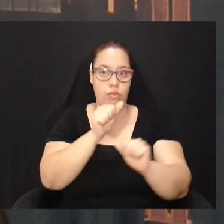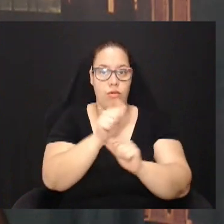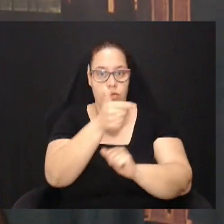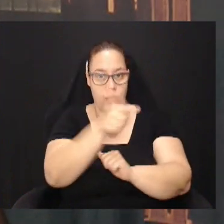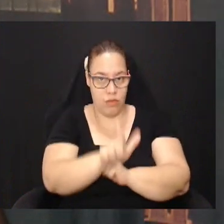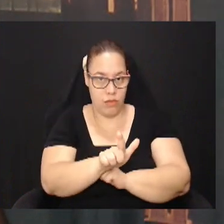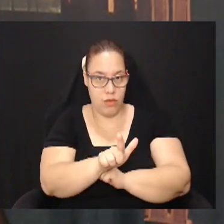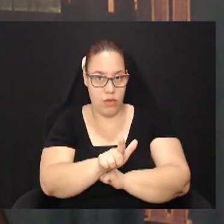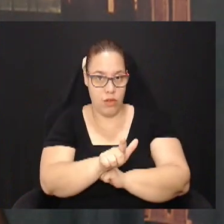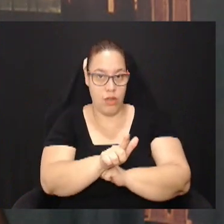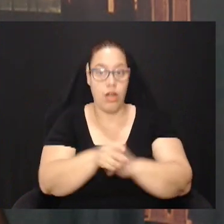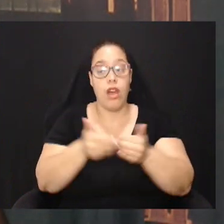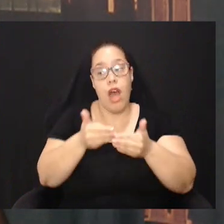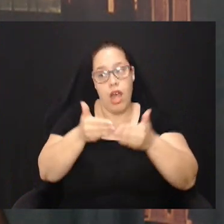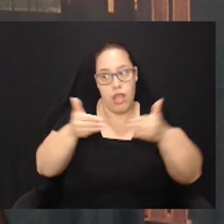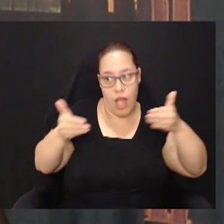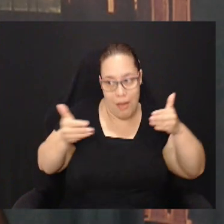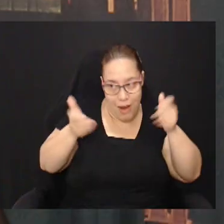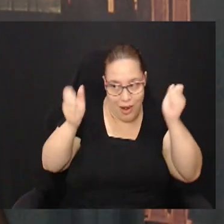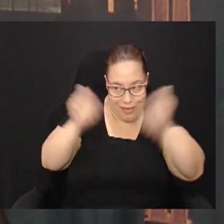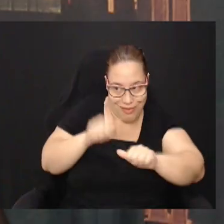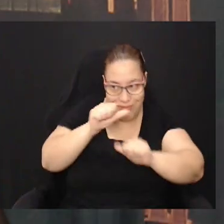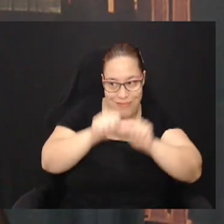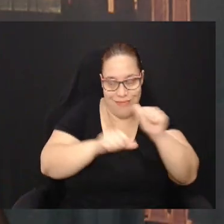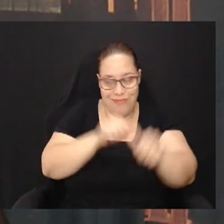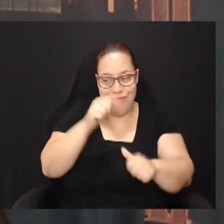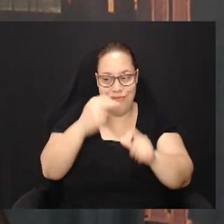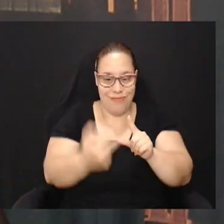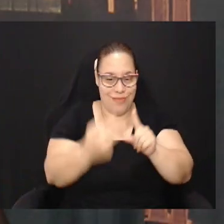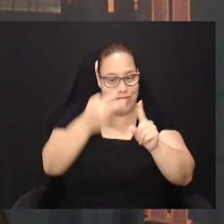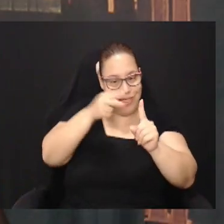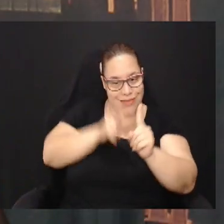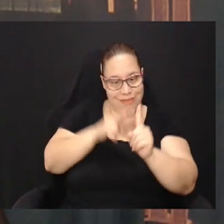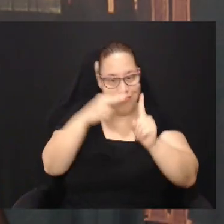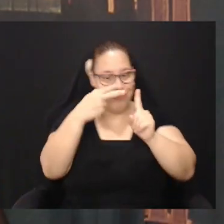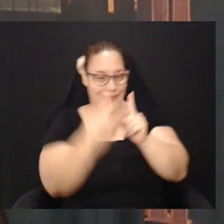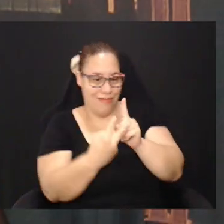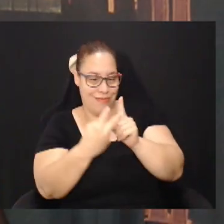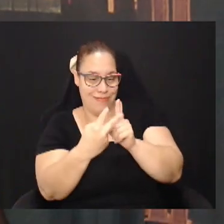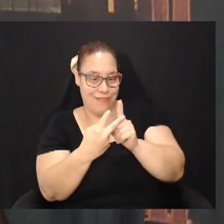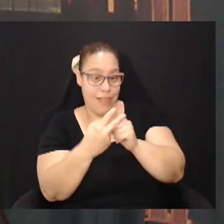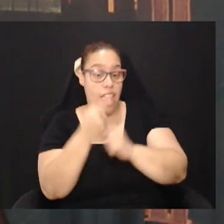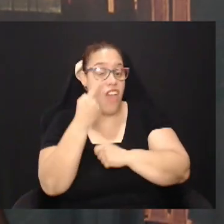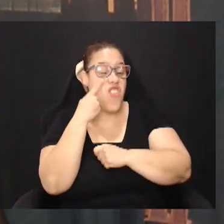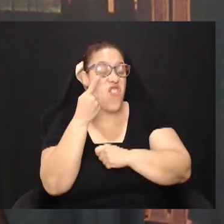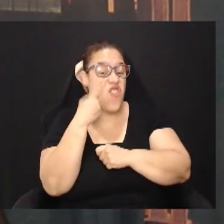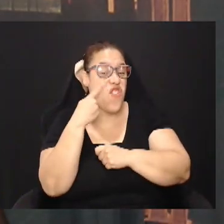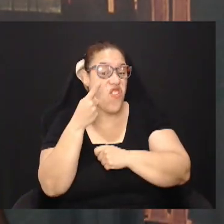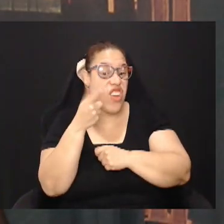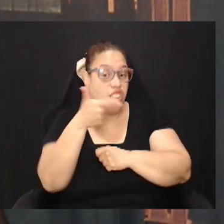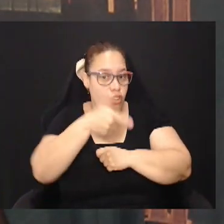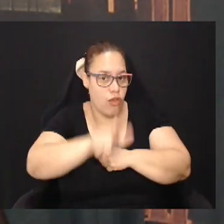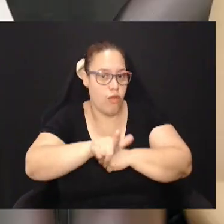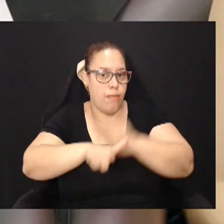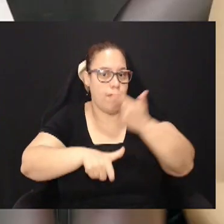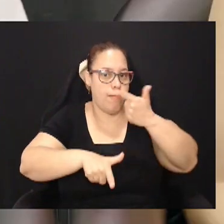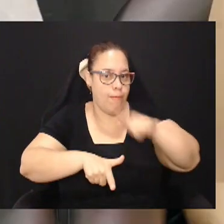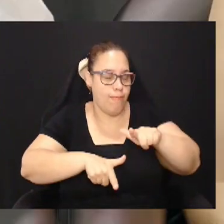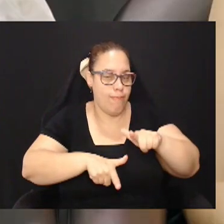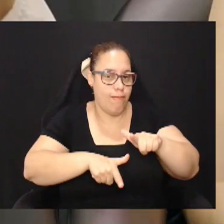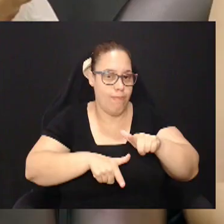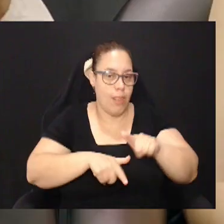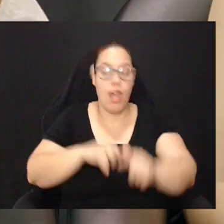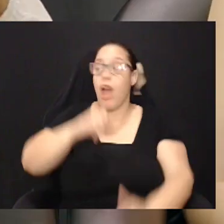mudar, a gente muda as nossas percepções. Rever, revisita. E é uma oportunidade,